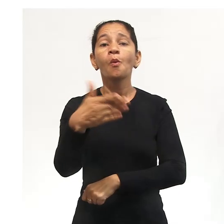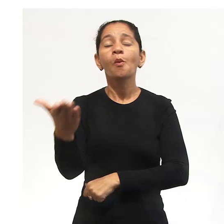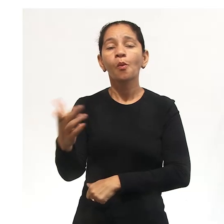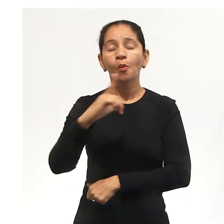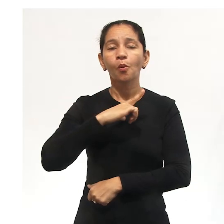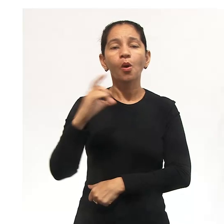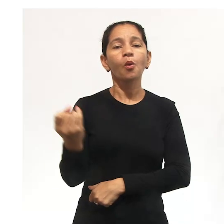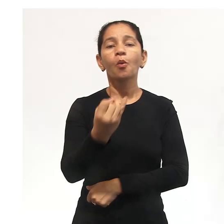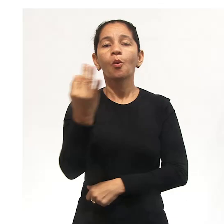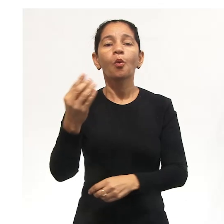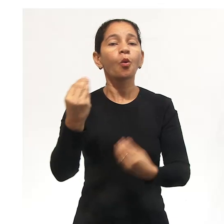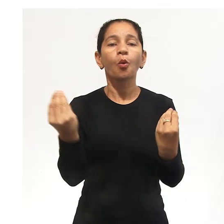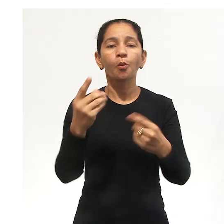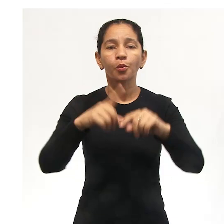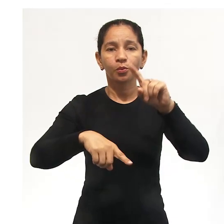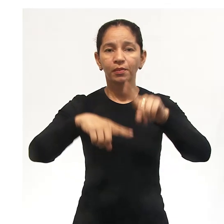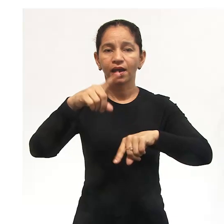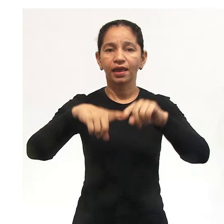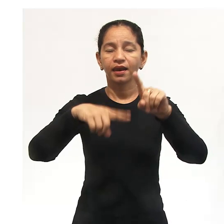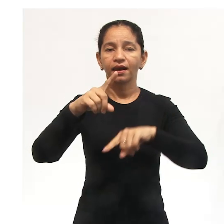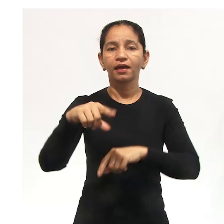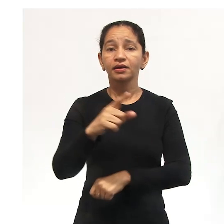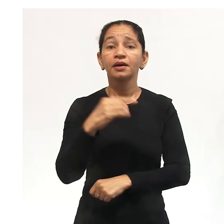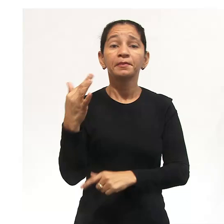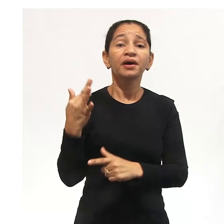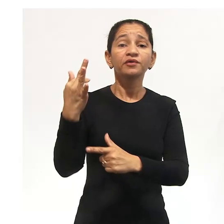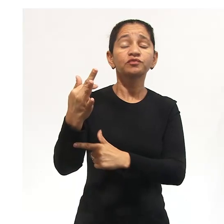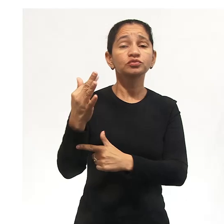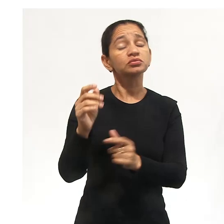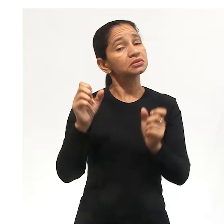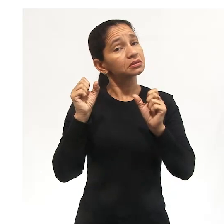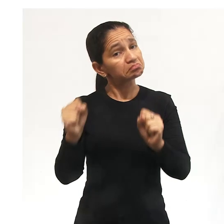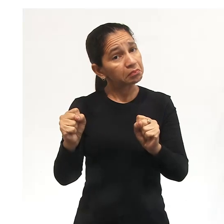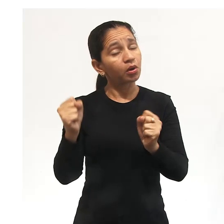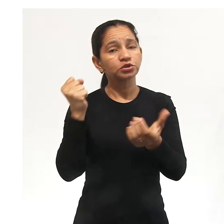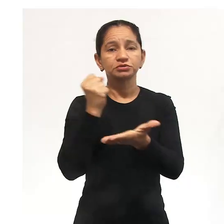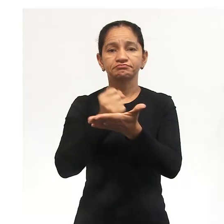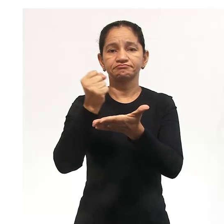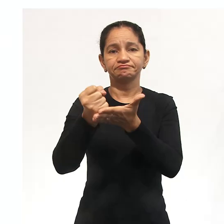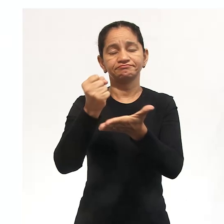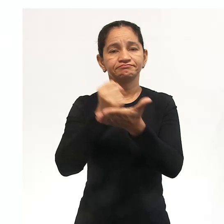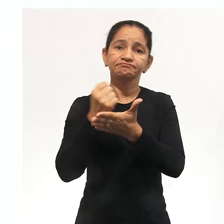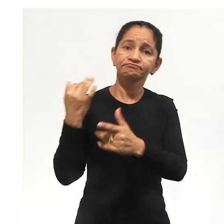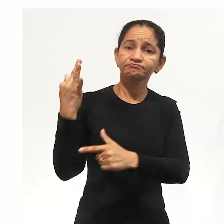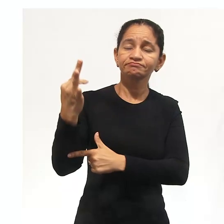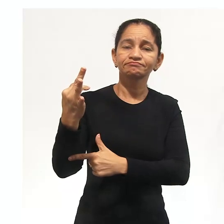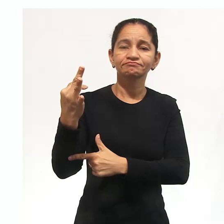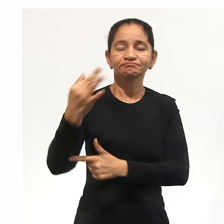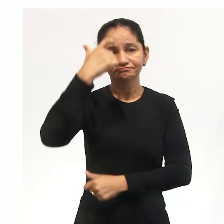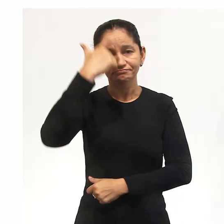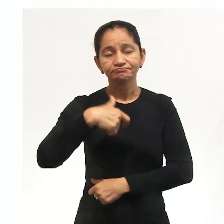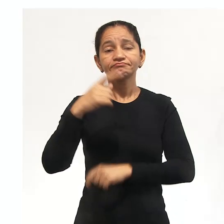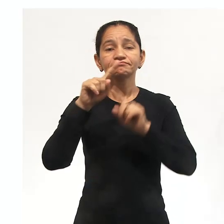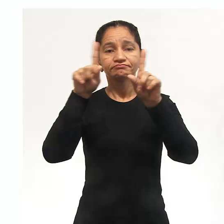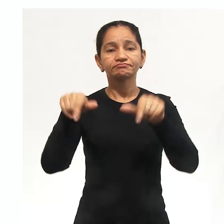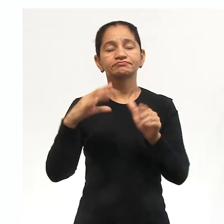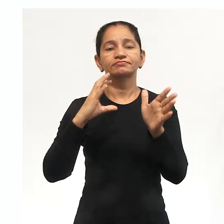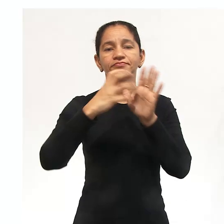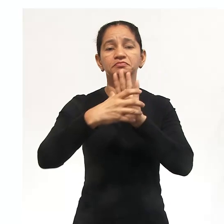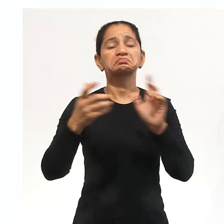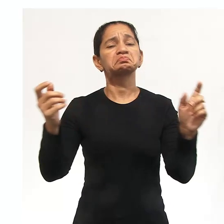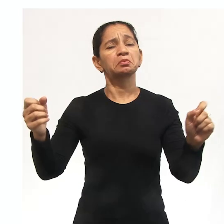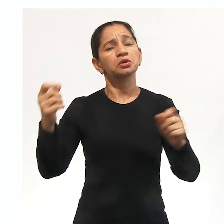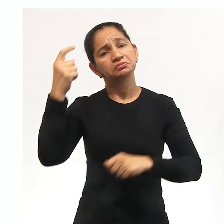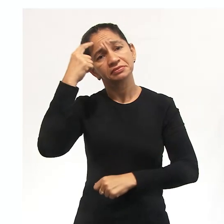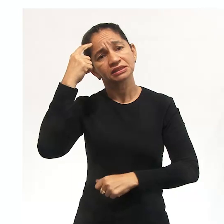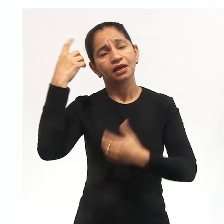as condições e as quantidades de bens e serviços para as futuras contratações da administração pública.